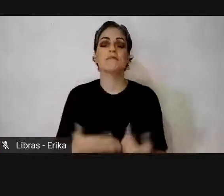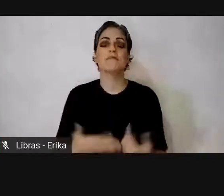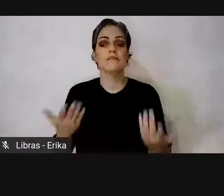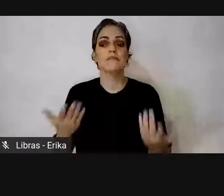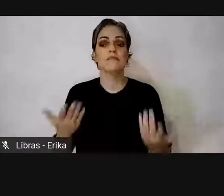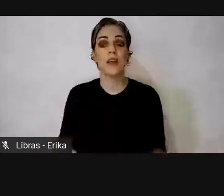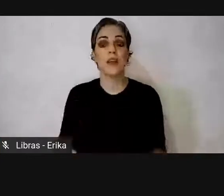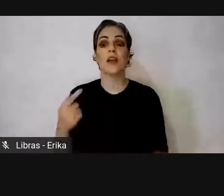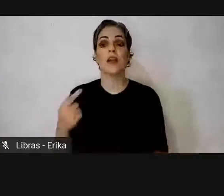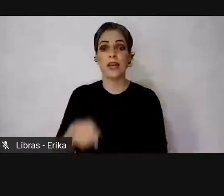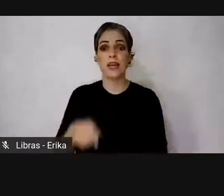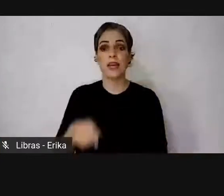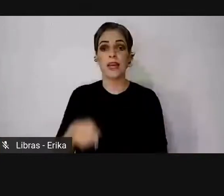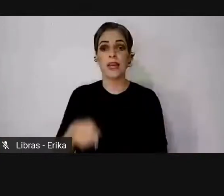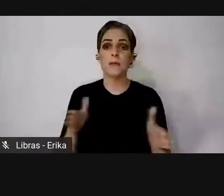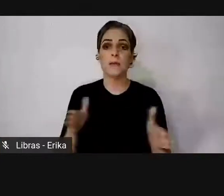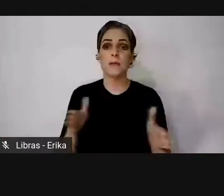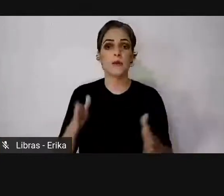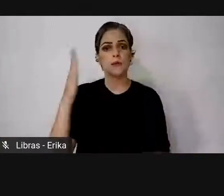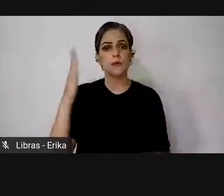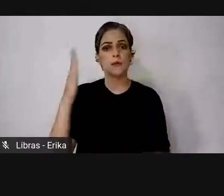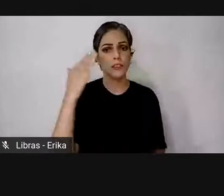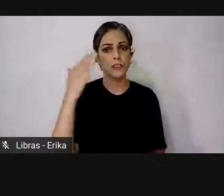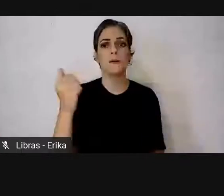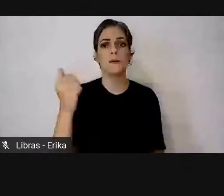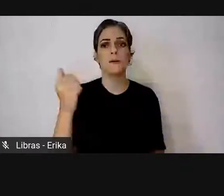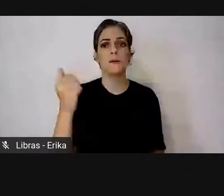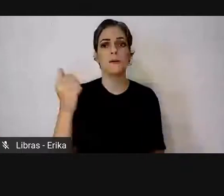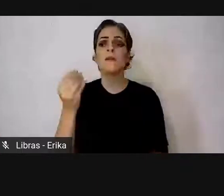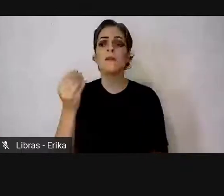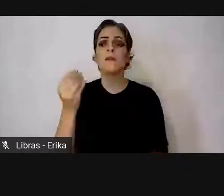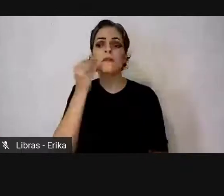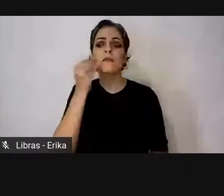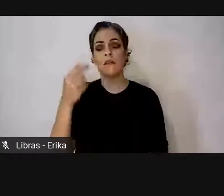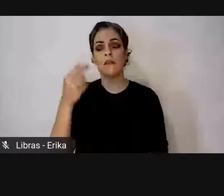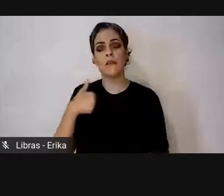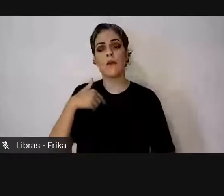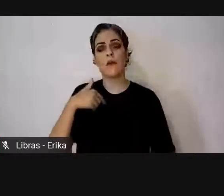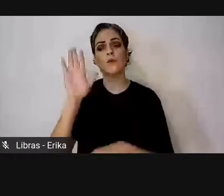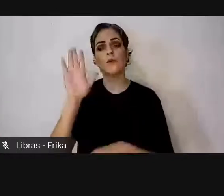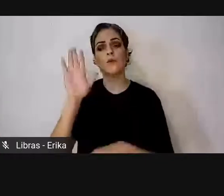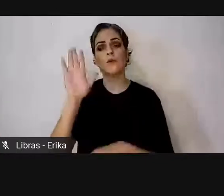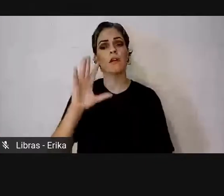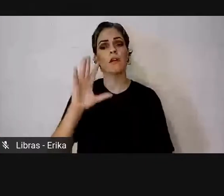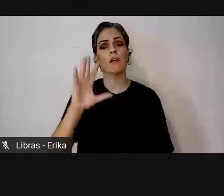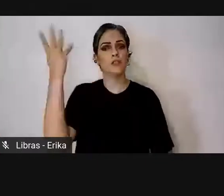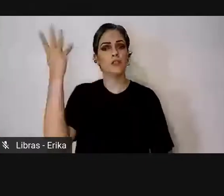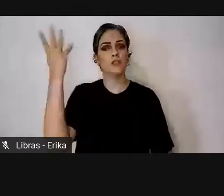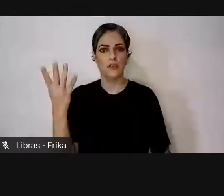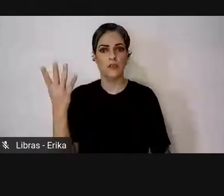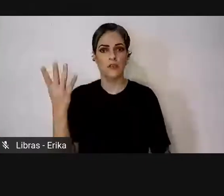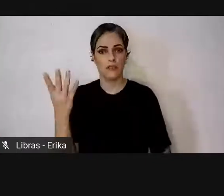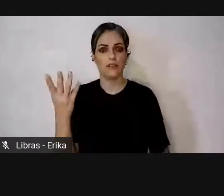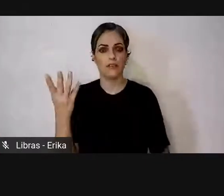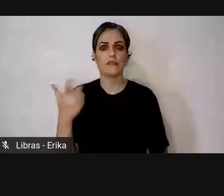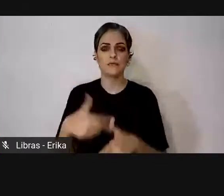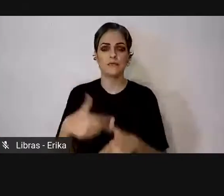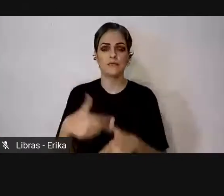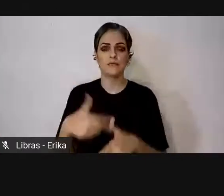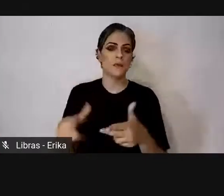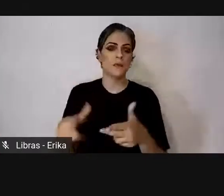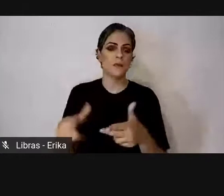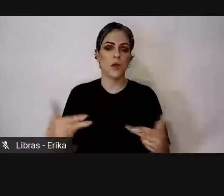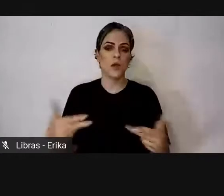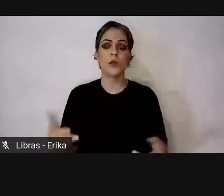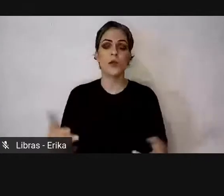solução para viabilizar que os mais de 200 milhões